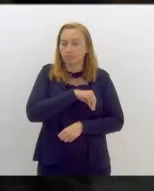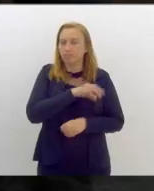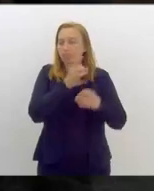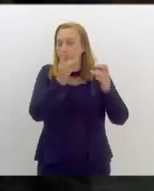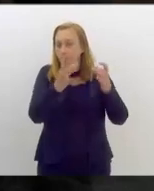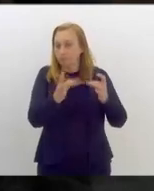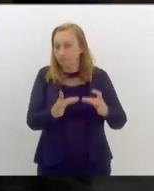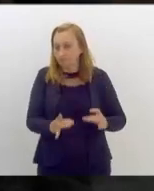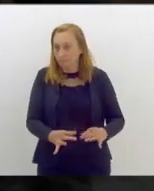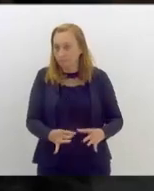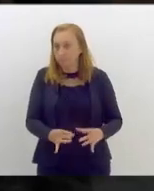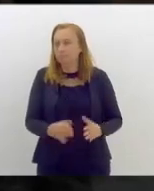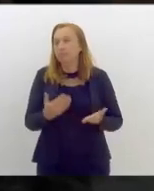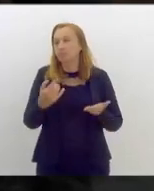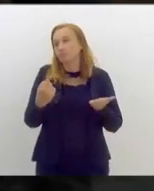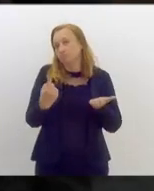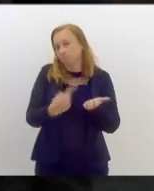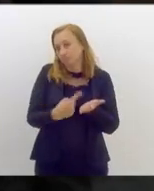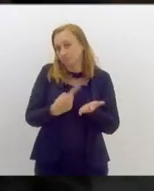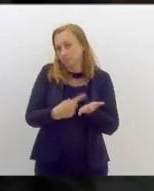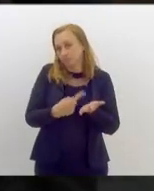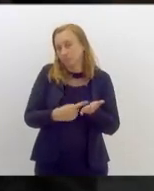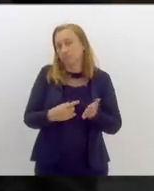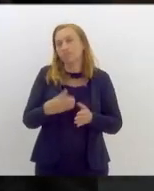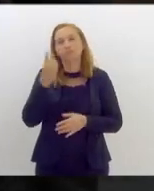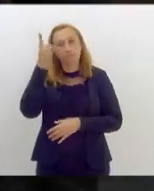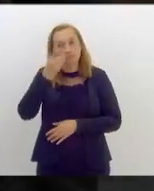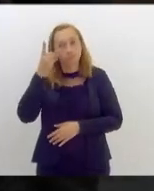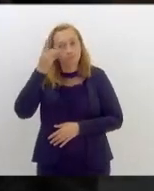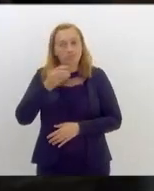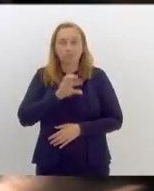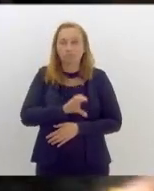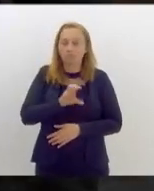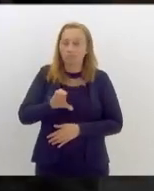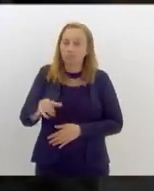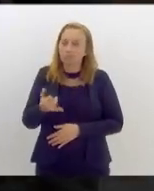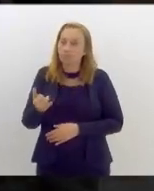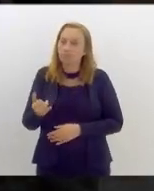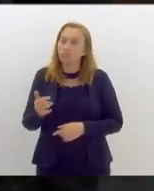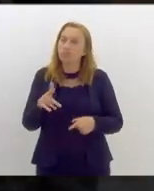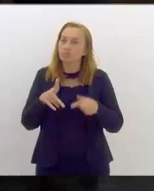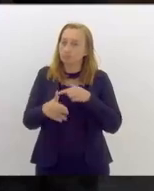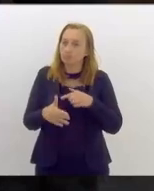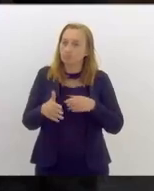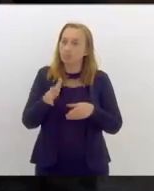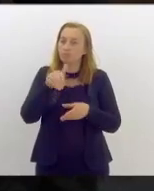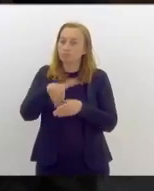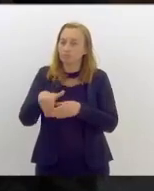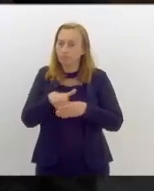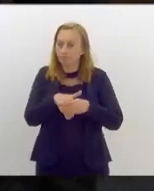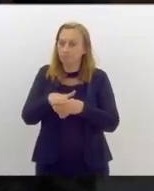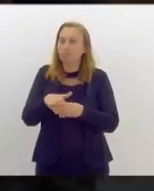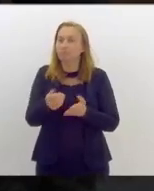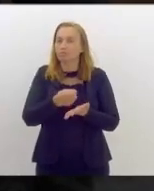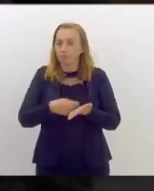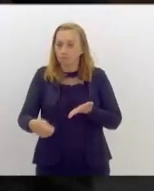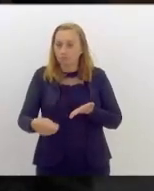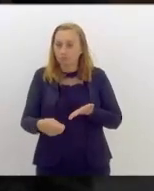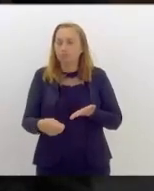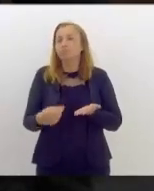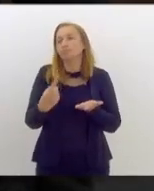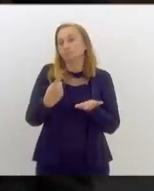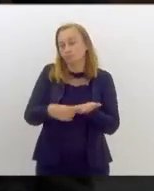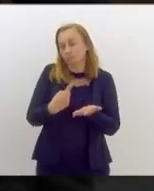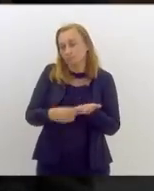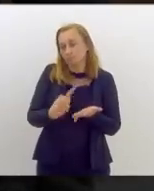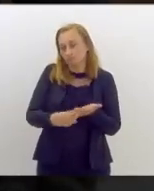o que foi acordado dentro dos deputados da ccj tá escrito interromper a votação tá escrito e que eles não chegassemos